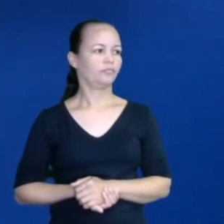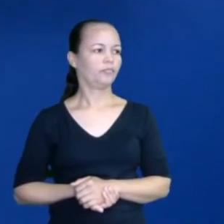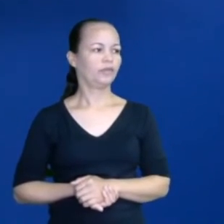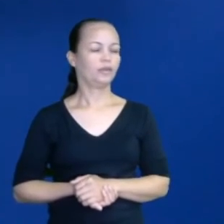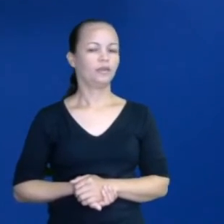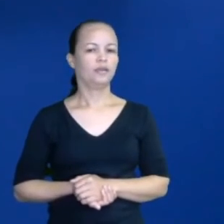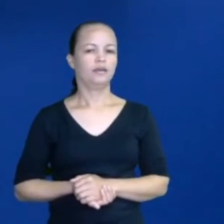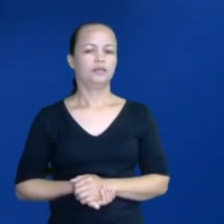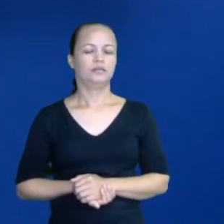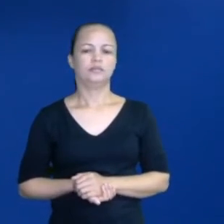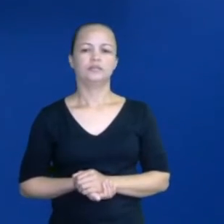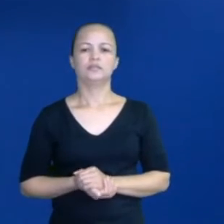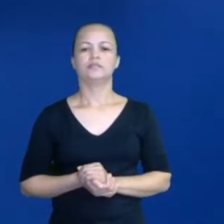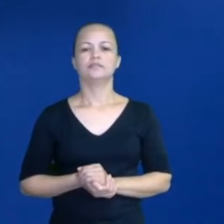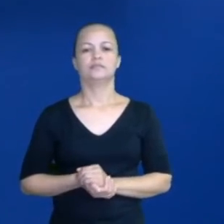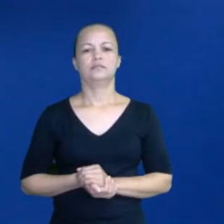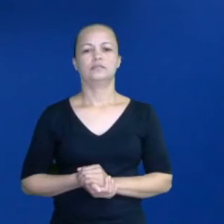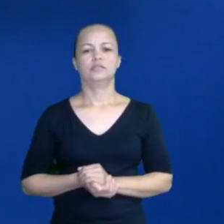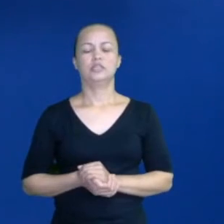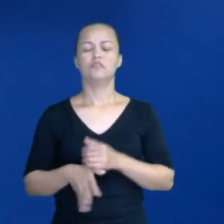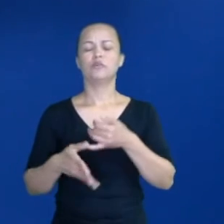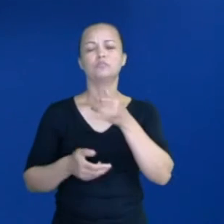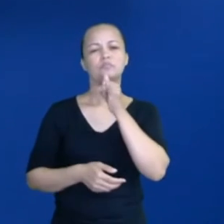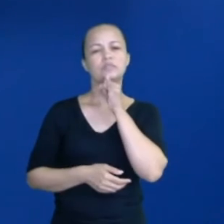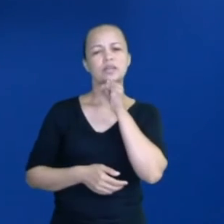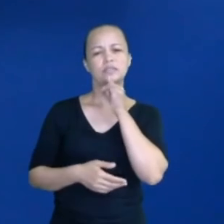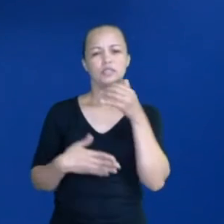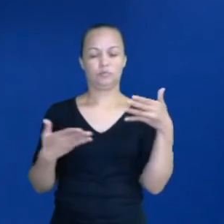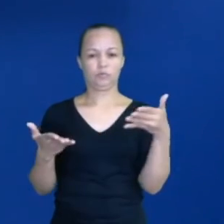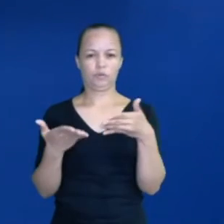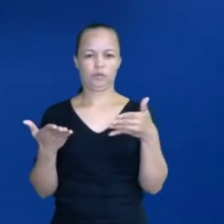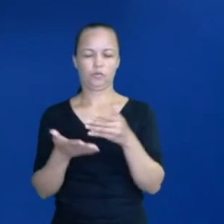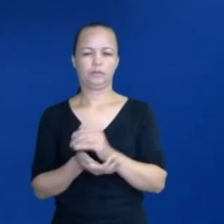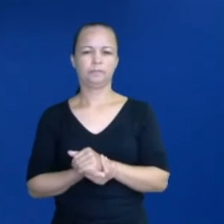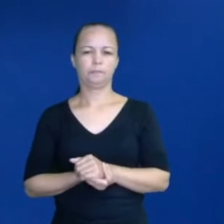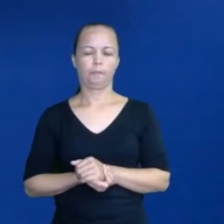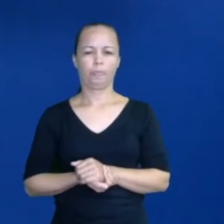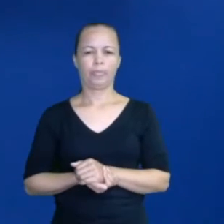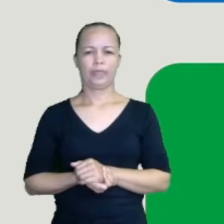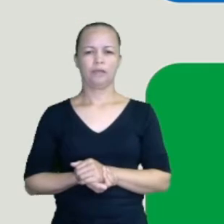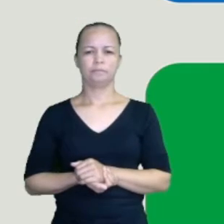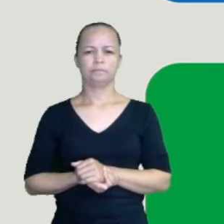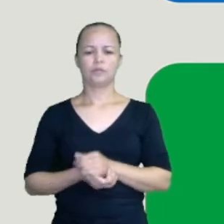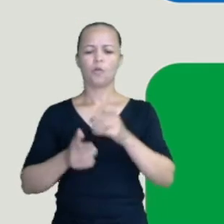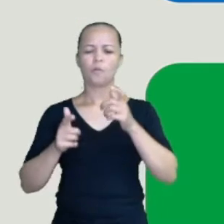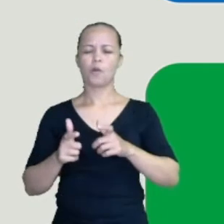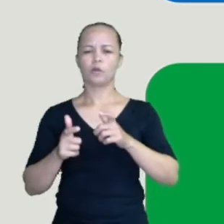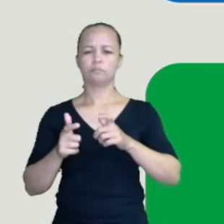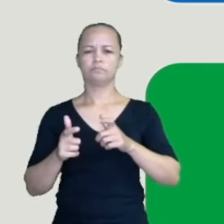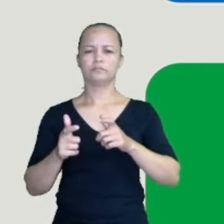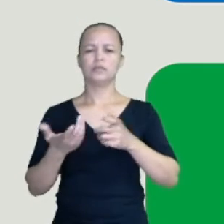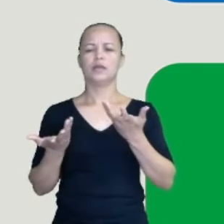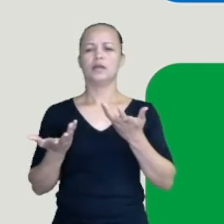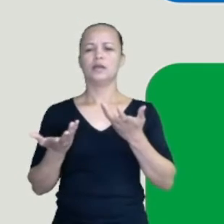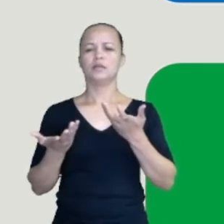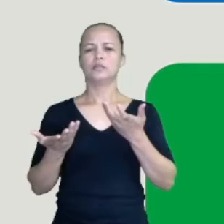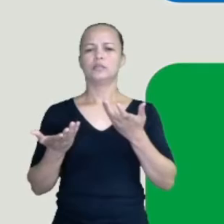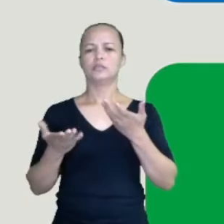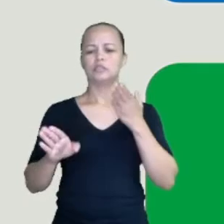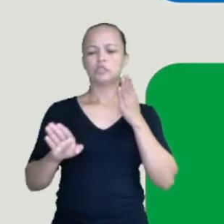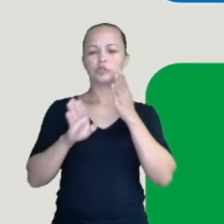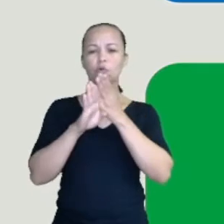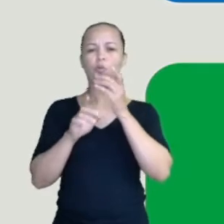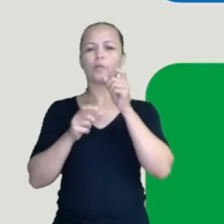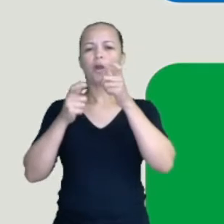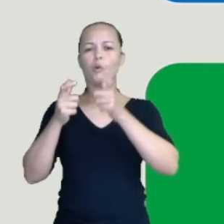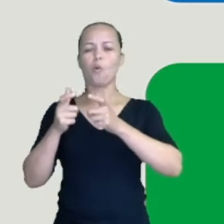E vamos de exemplos, tá bom? Vê só. Onde moro? Descubra onde Luísa e Pedro moram,